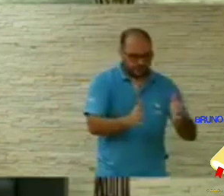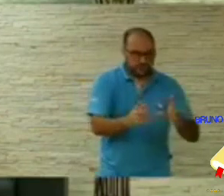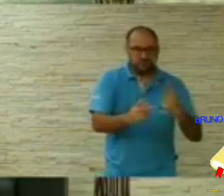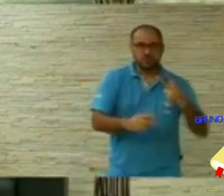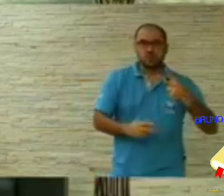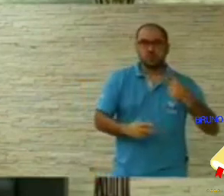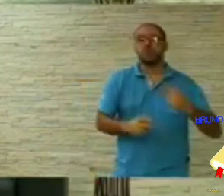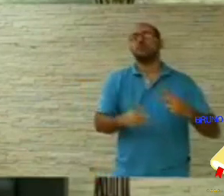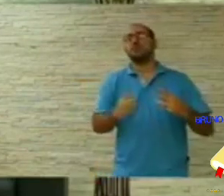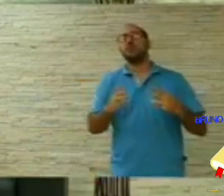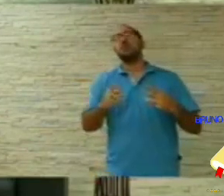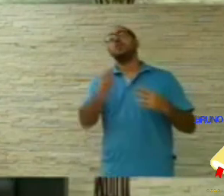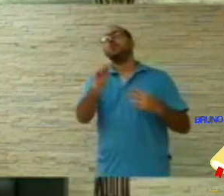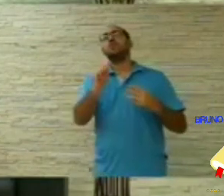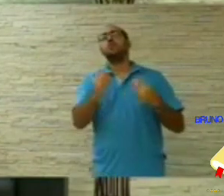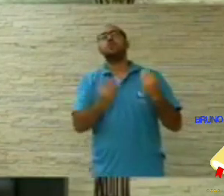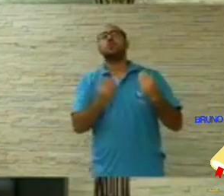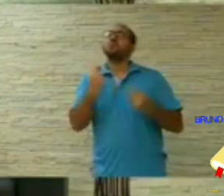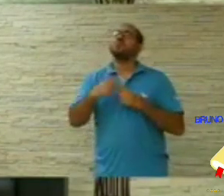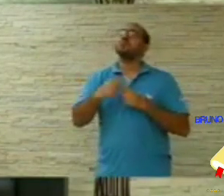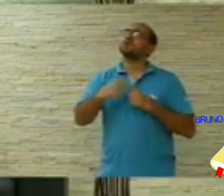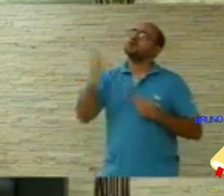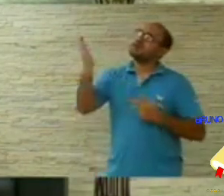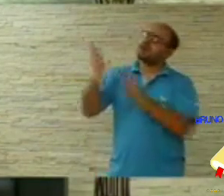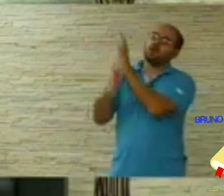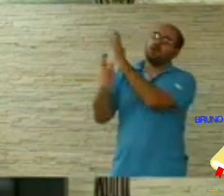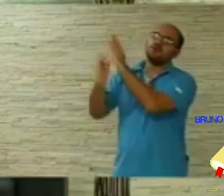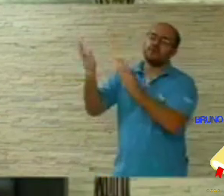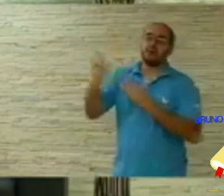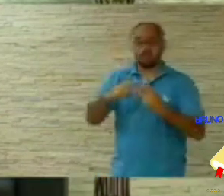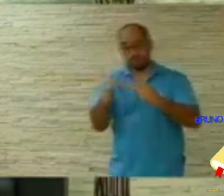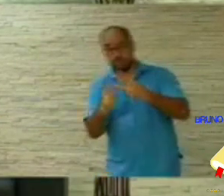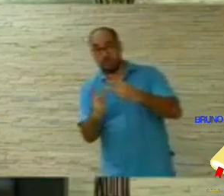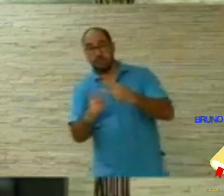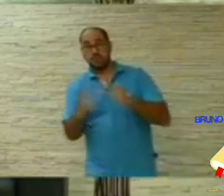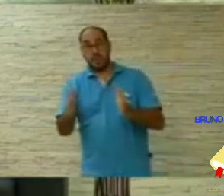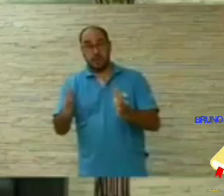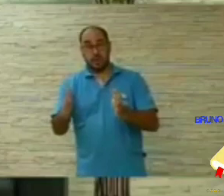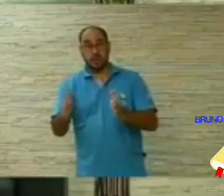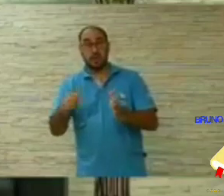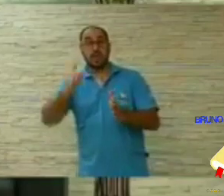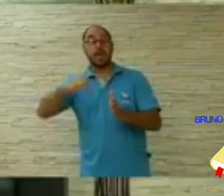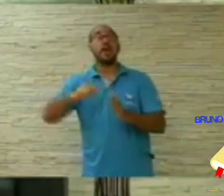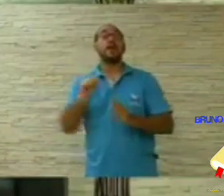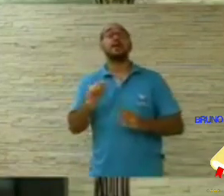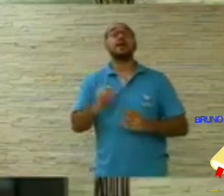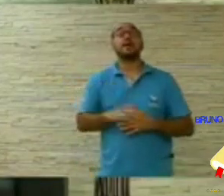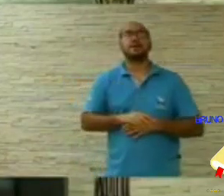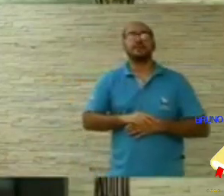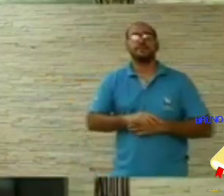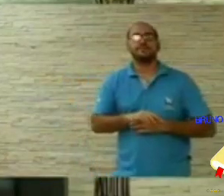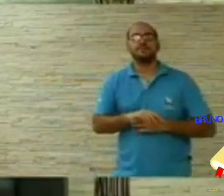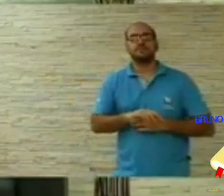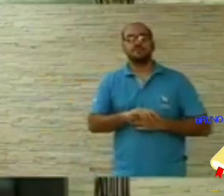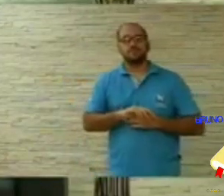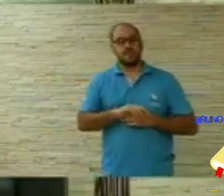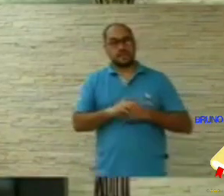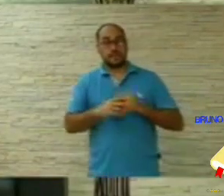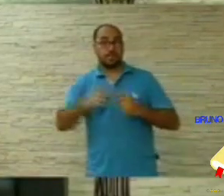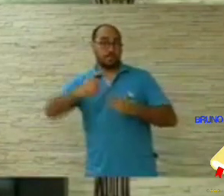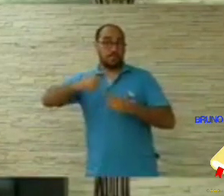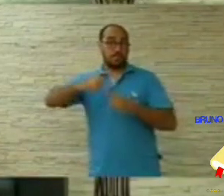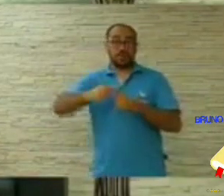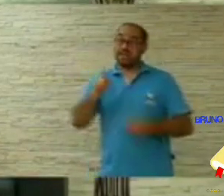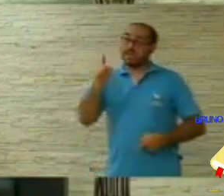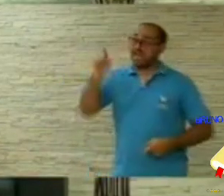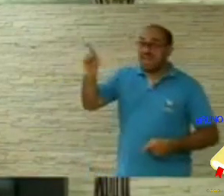faz? Diz assim, a partir do verso 7... Ele ergue do pó o fraco e